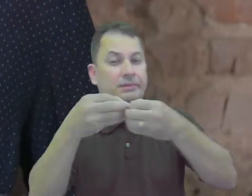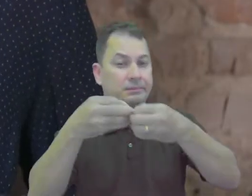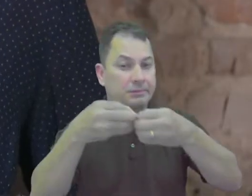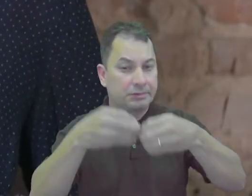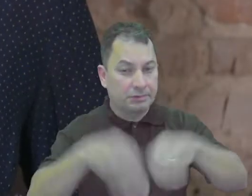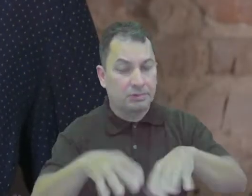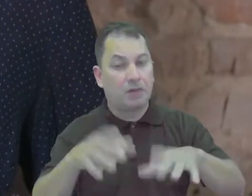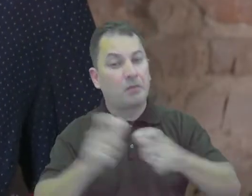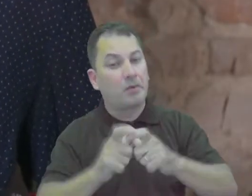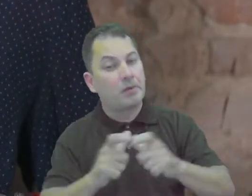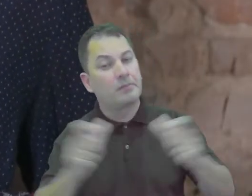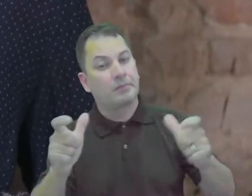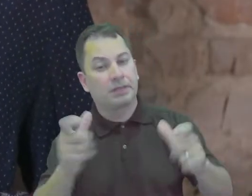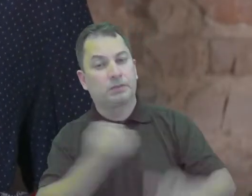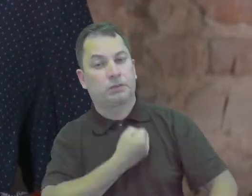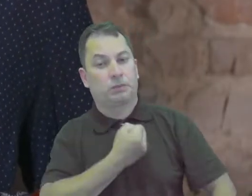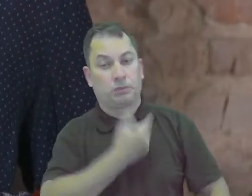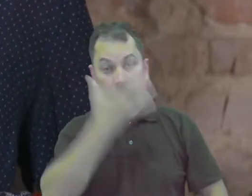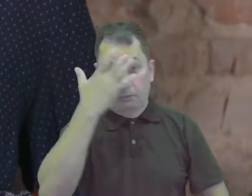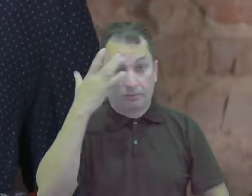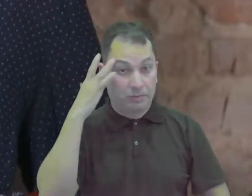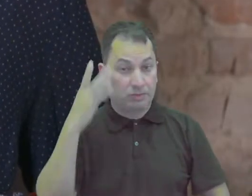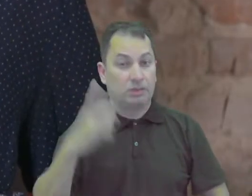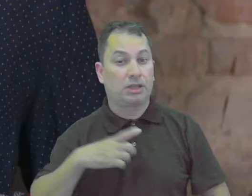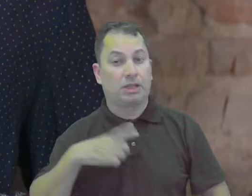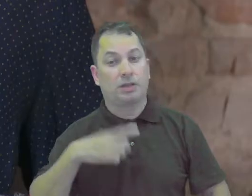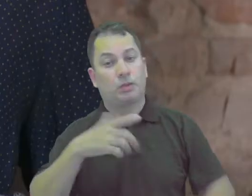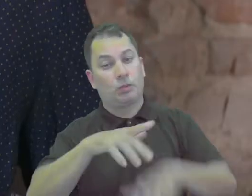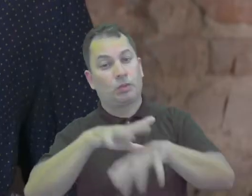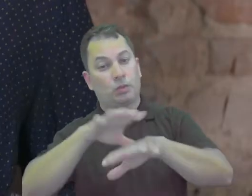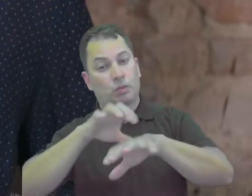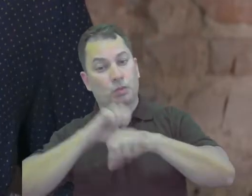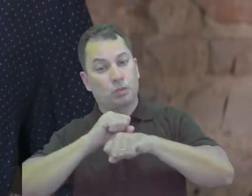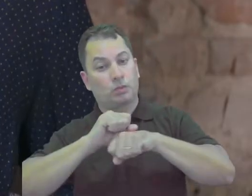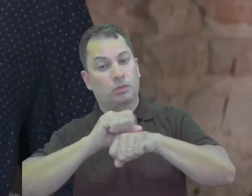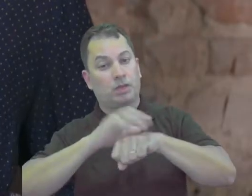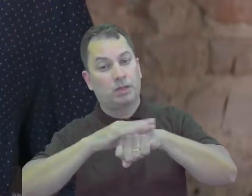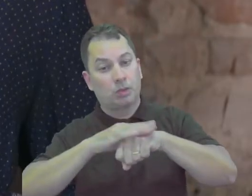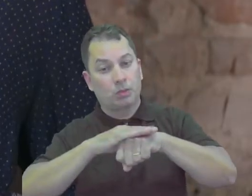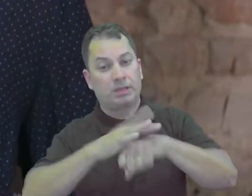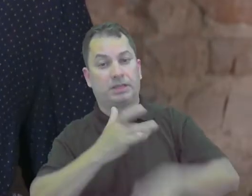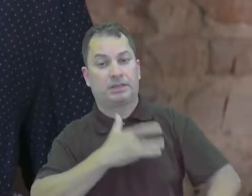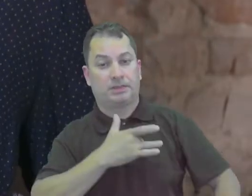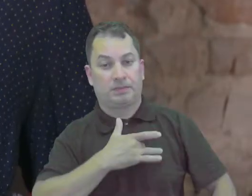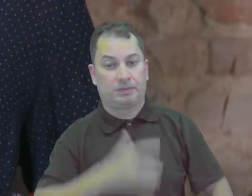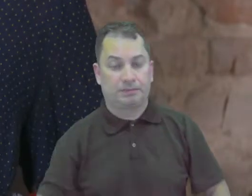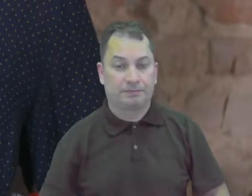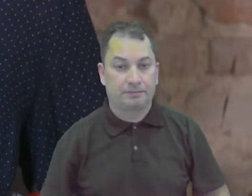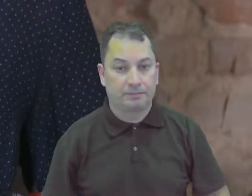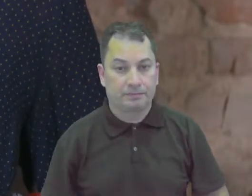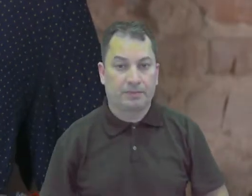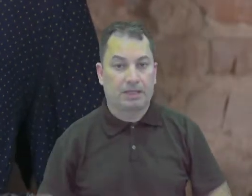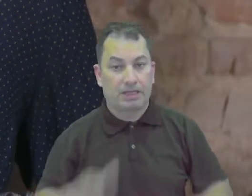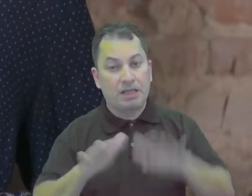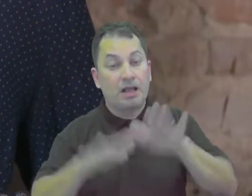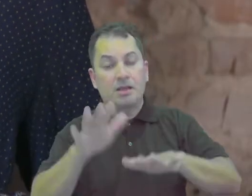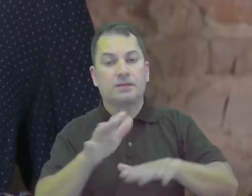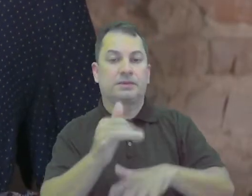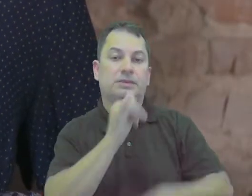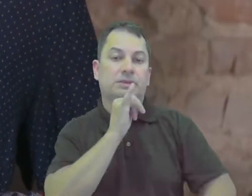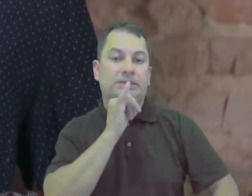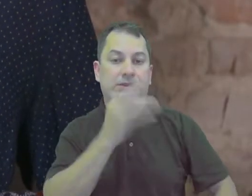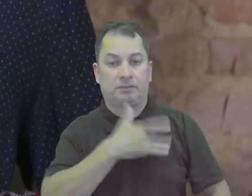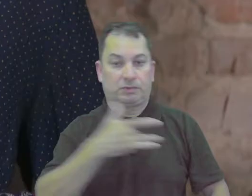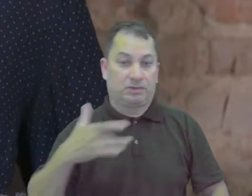doenças cardiovasculares. Então, quando a gente fala que um evento, né, de saúde, né, um agravo, pode